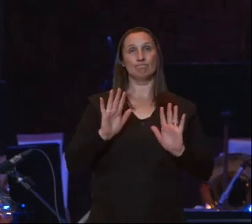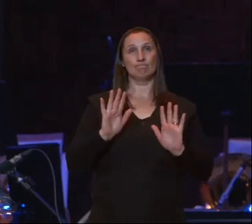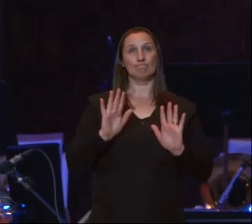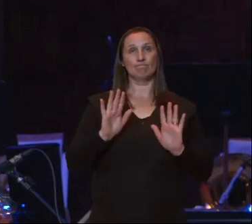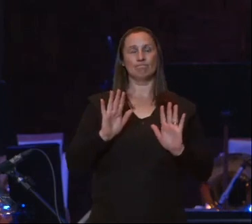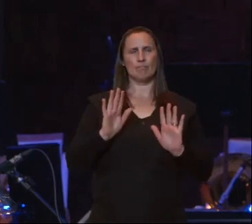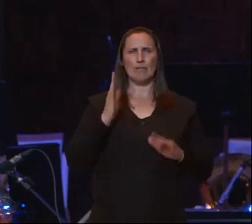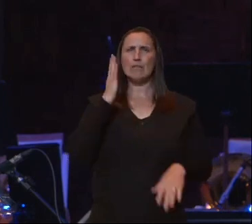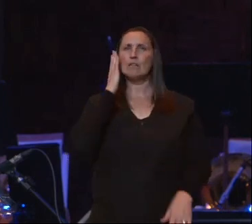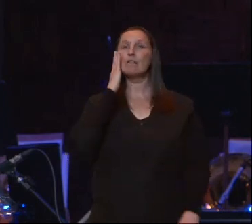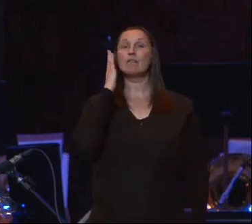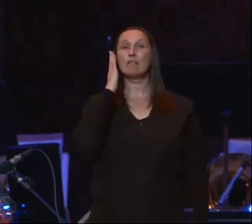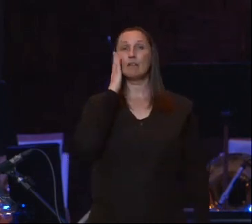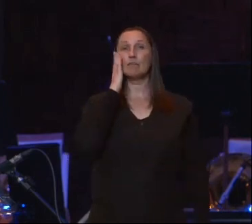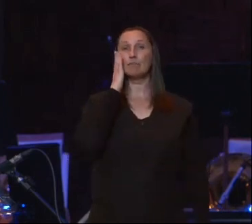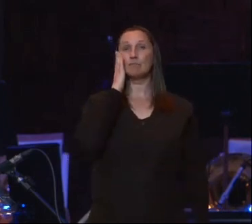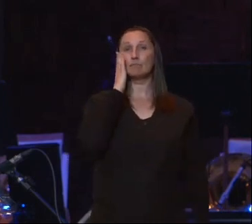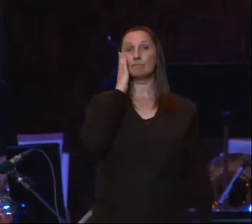E sabe,